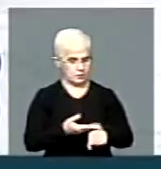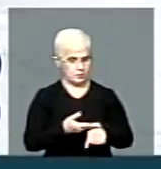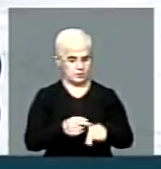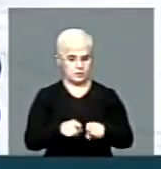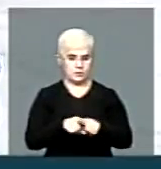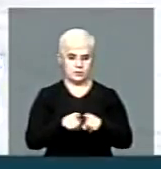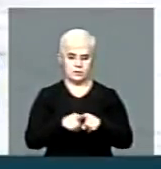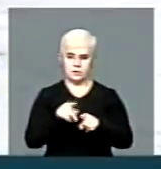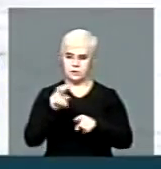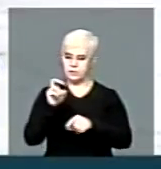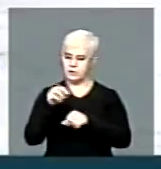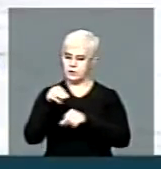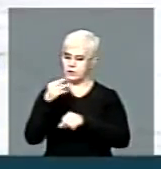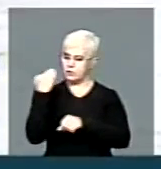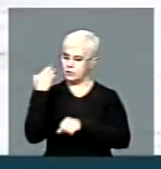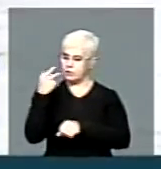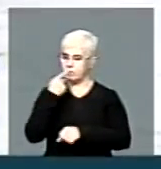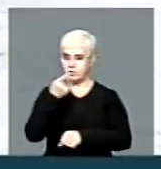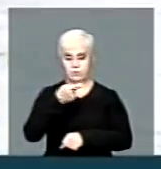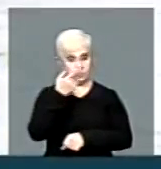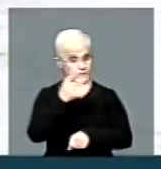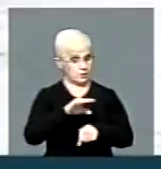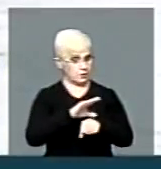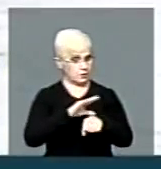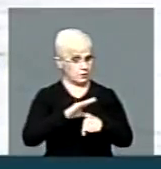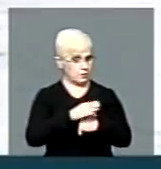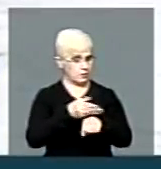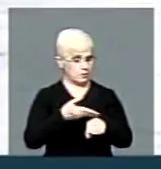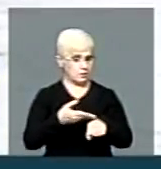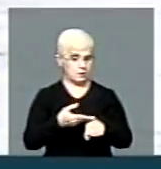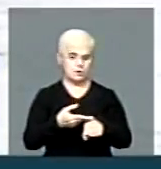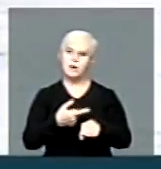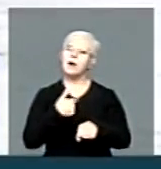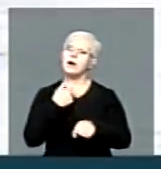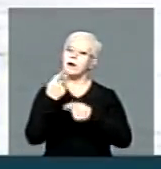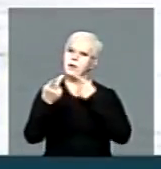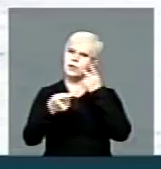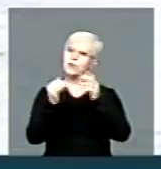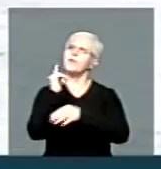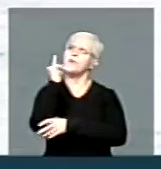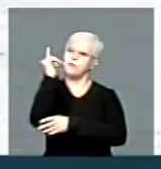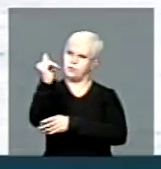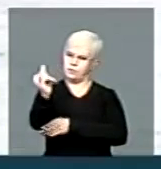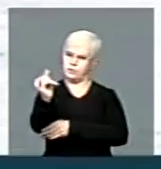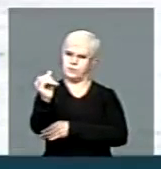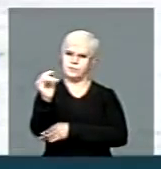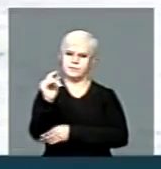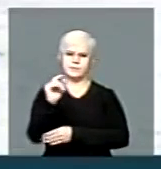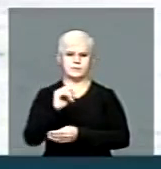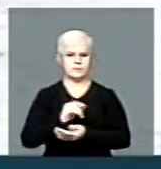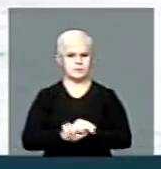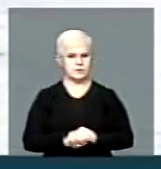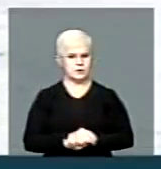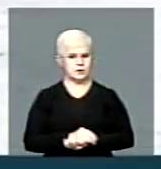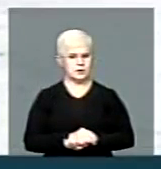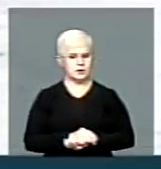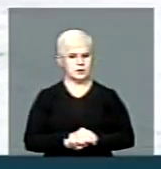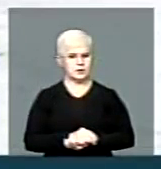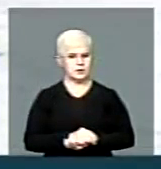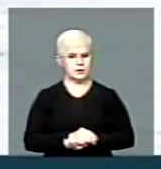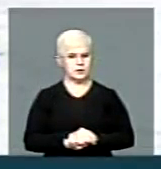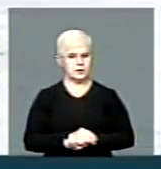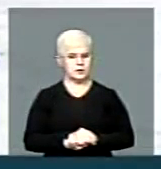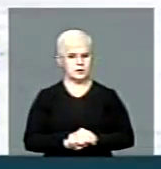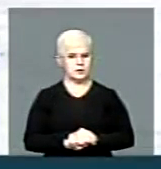minutos atrás Vossa Excelência abordava esse tema, eu posso informar que são ainda inúmeros